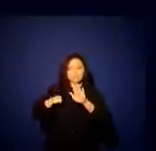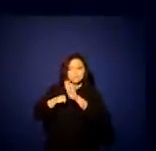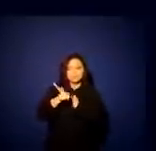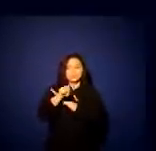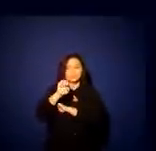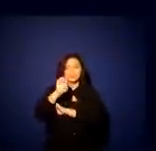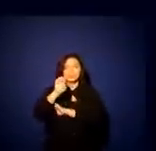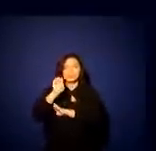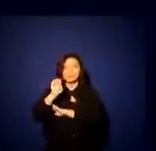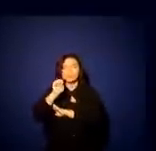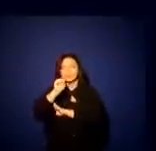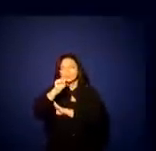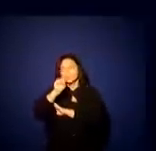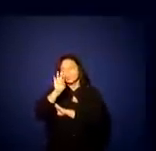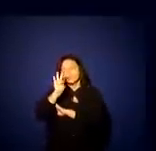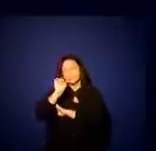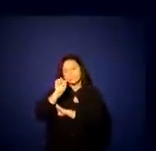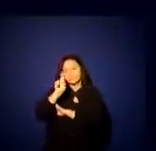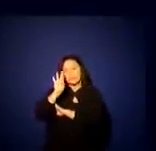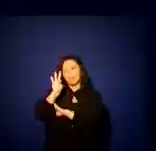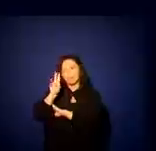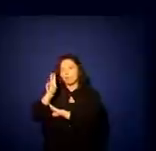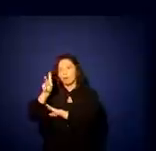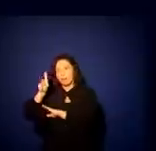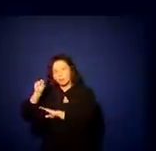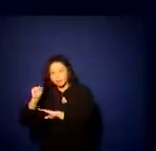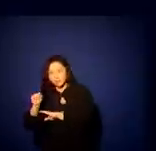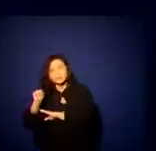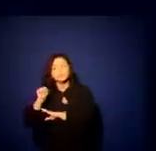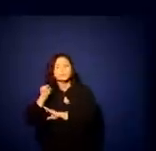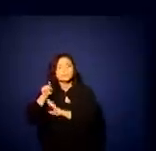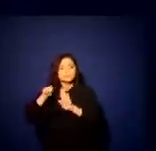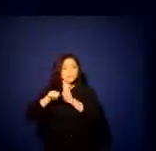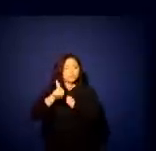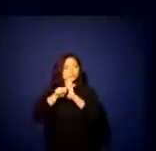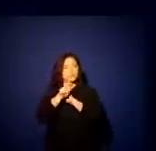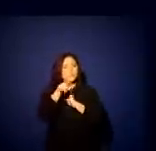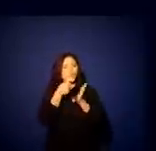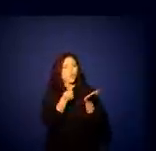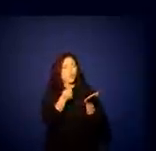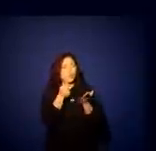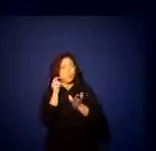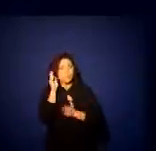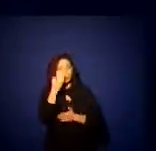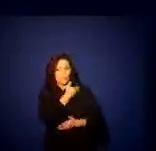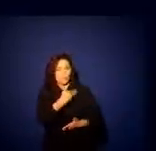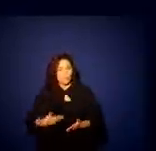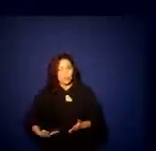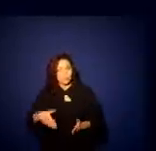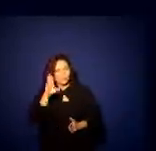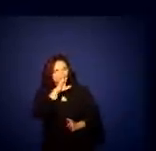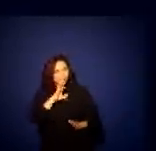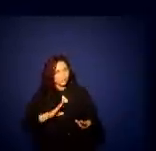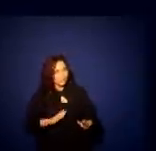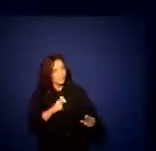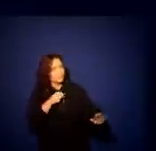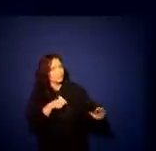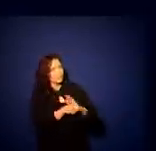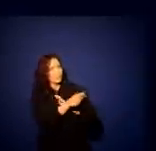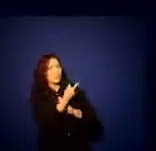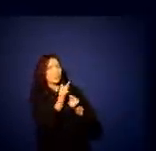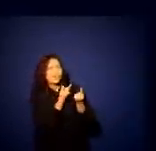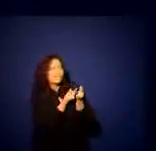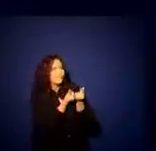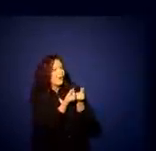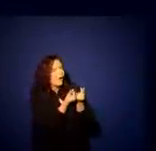preço atual e elas acho que a maioria das pessoas vão concordar que as empresas controladas pelo pelo governo brasileiro hoje negocinho muito baratos